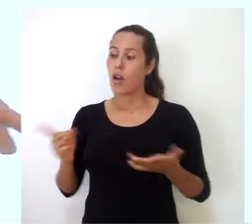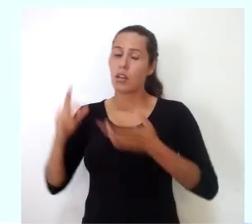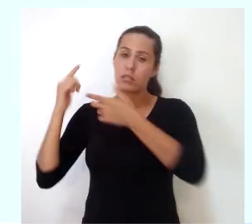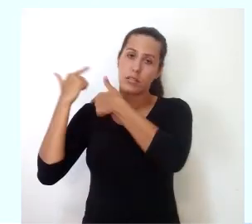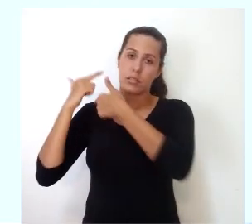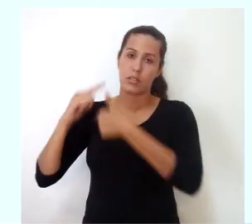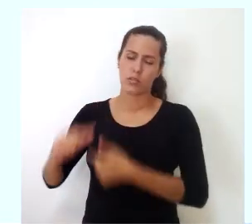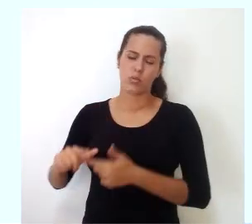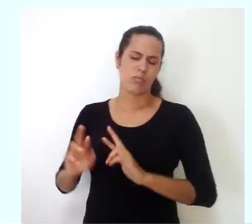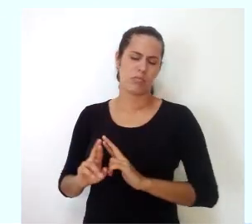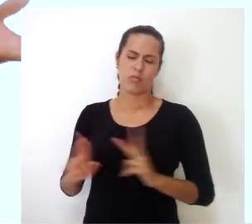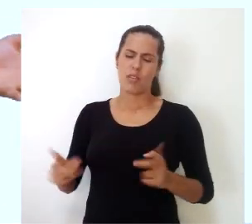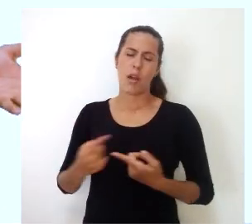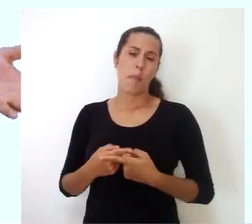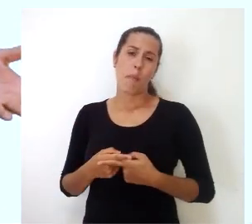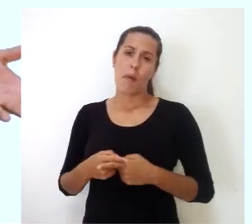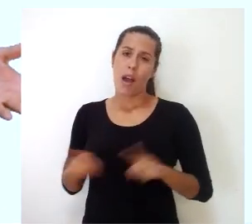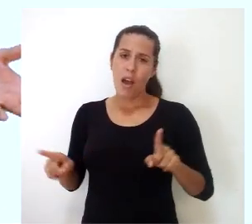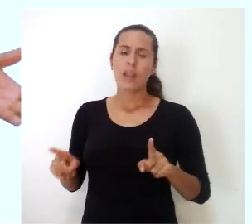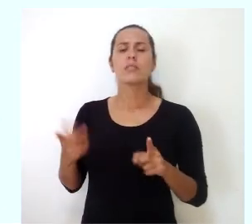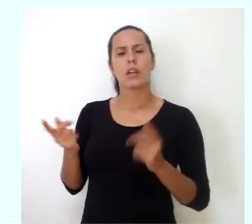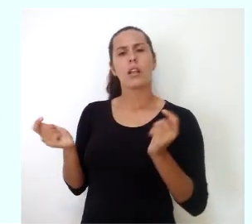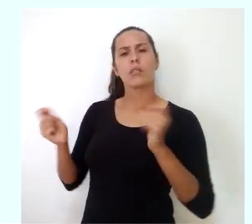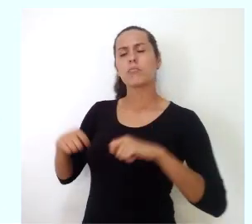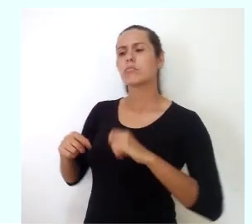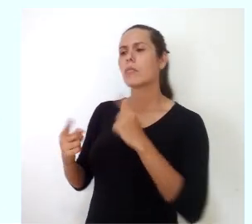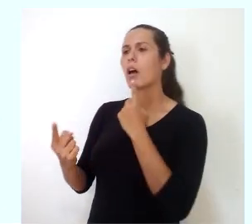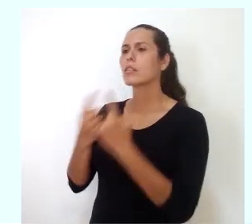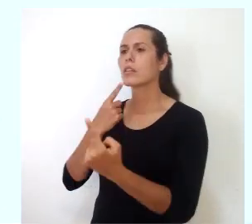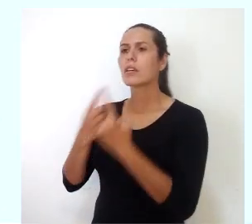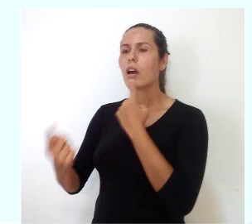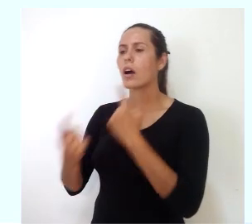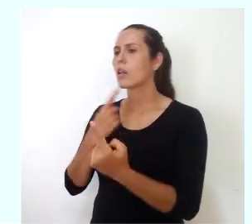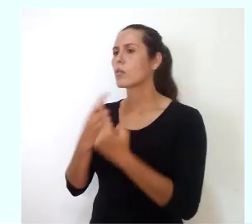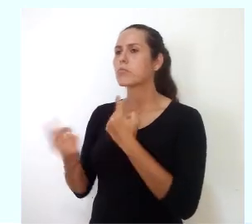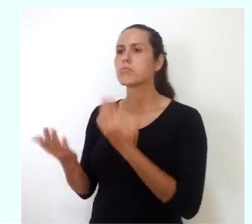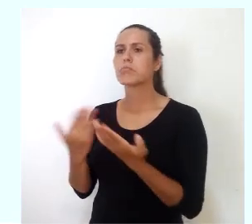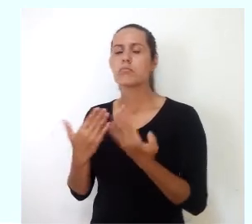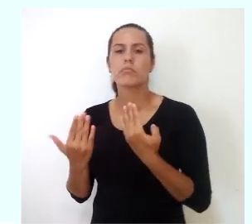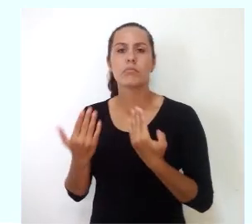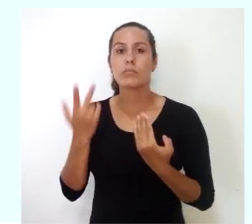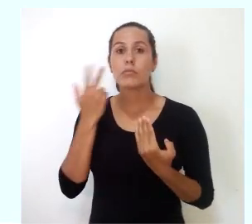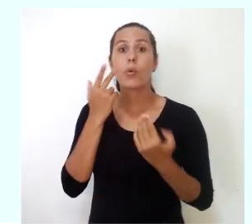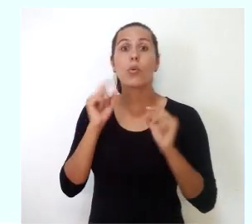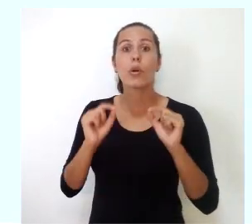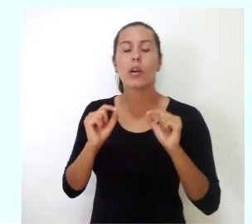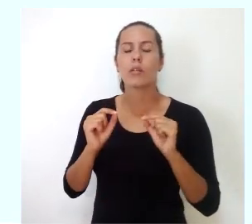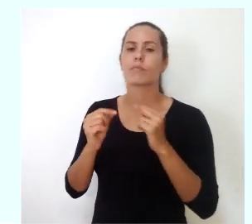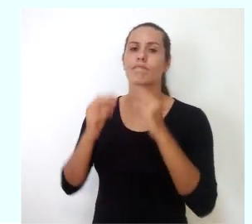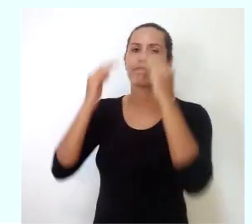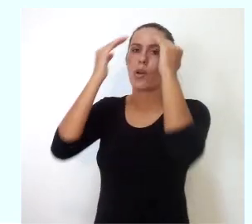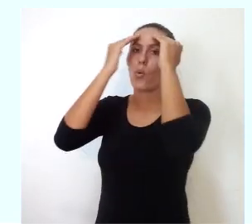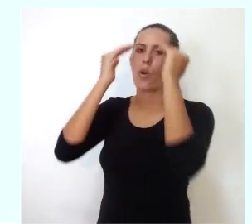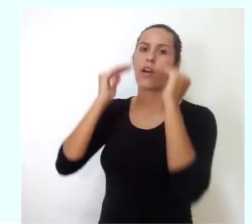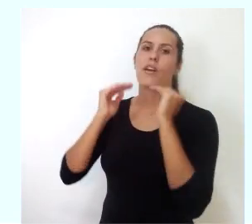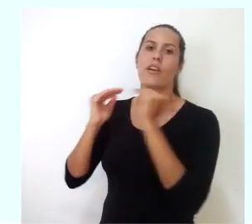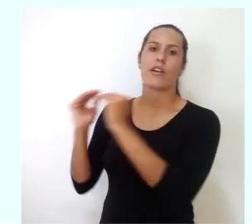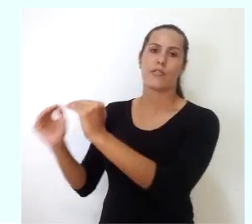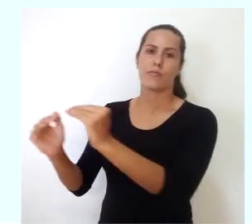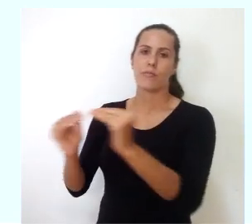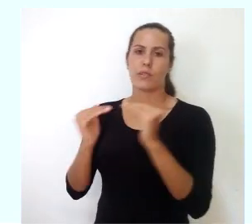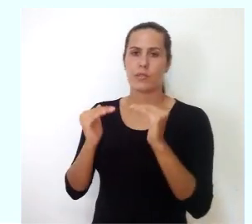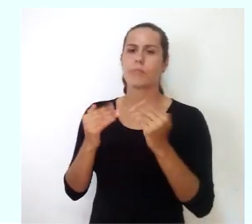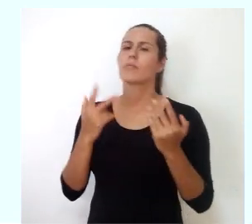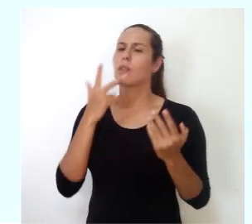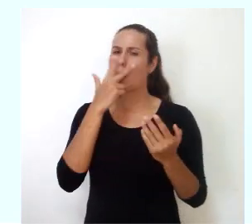diferentes, mas elas estão tendo um diálogo. É importante saber disso. O respeito. Eu acho que nós ouvimos tanto